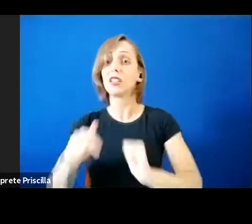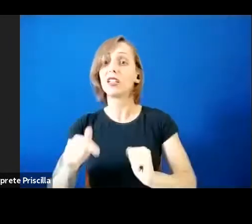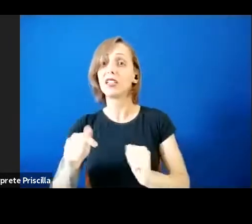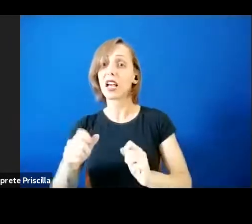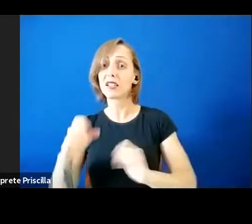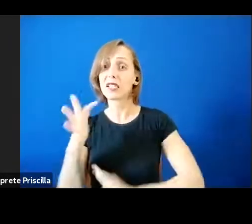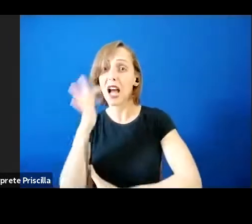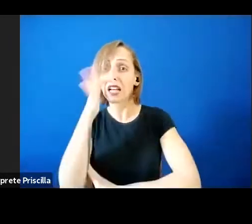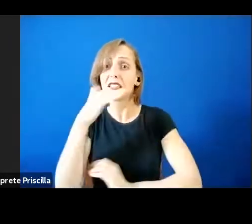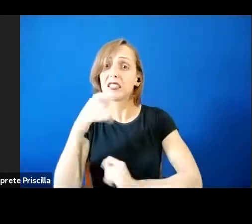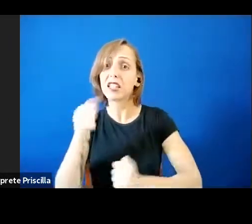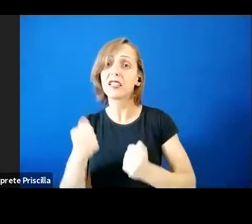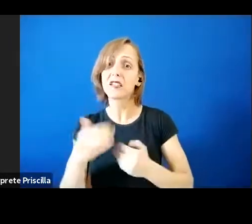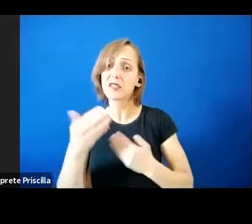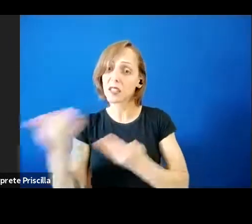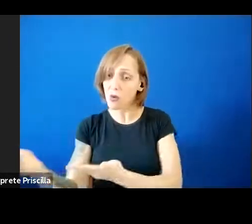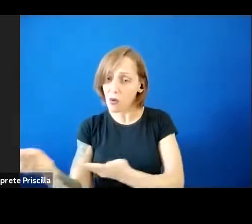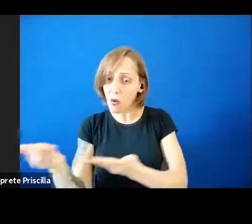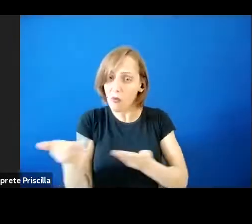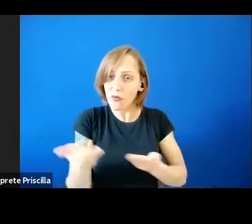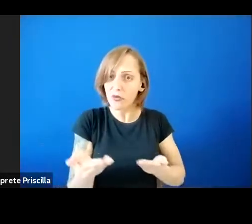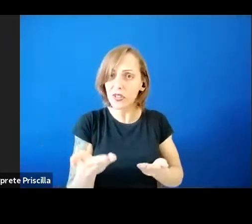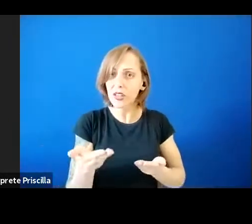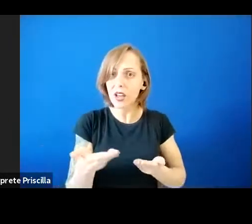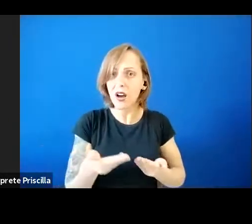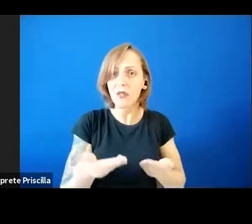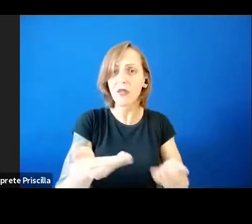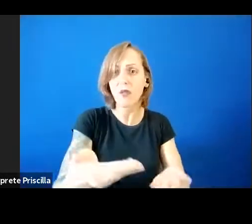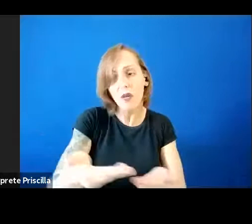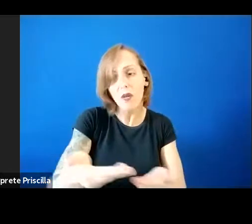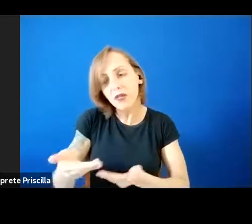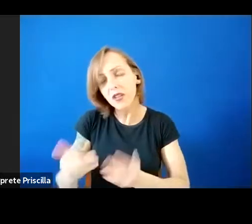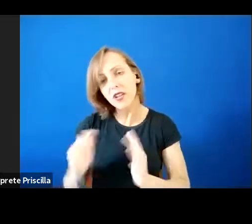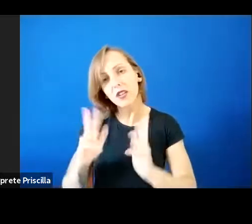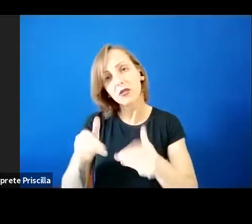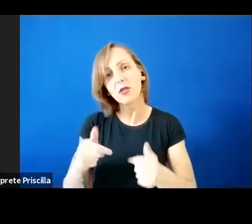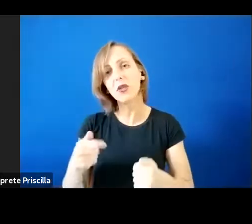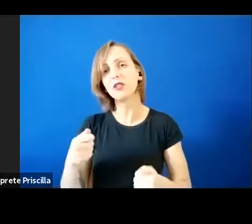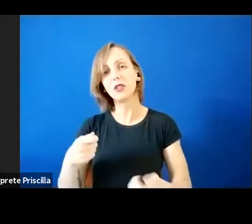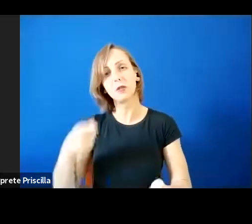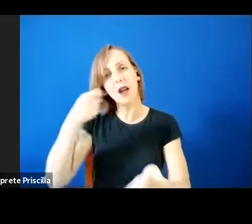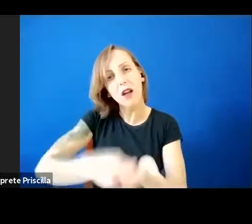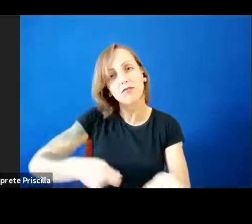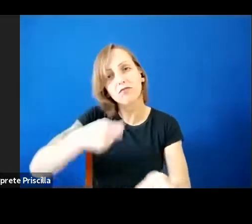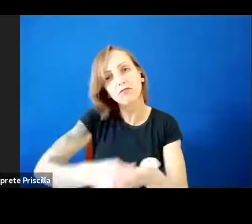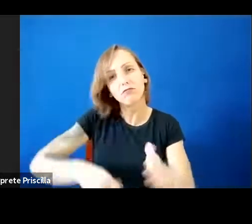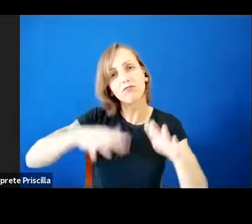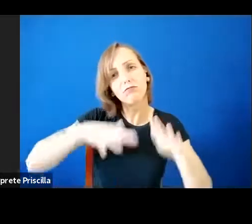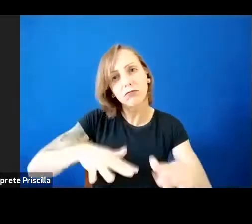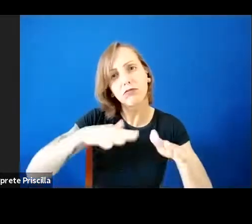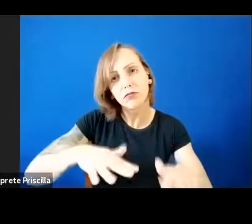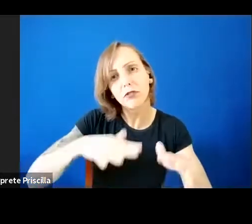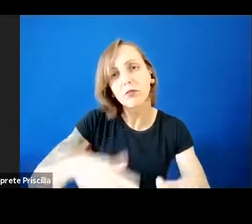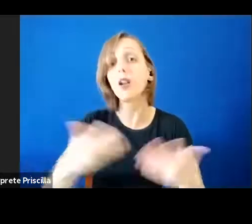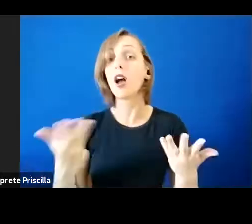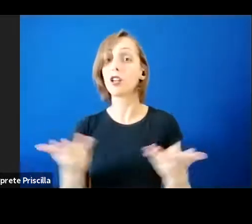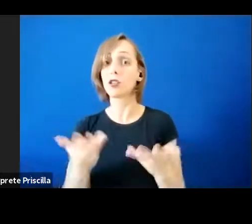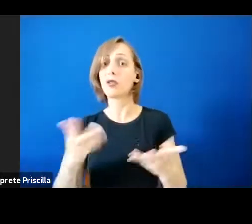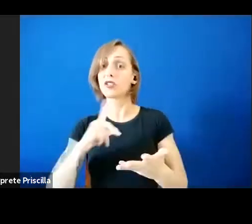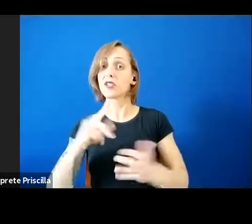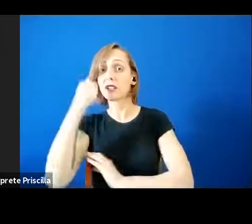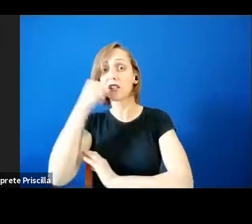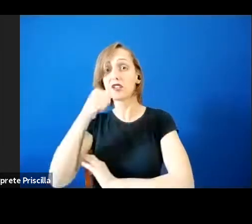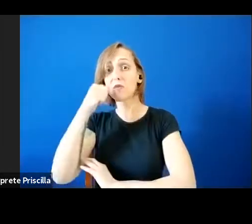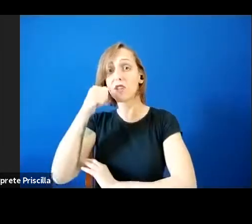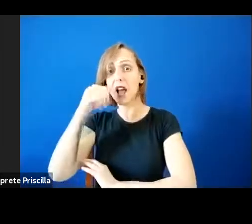as mulheres do campo, das águas e das florestas hoje estão aqui para falar de resistência e de esperança. Já